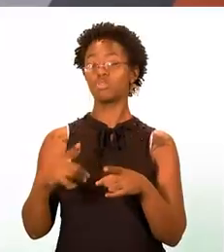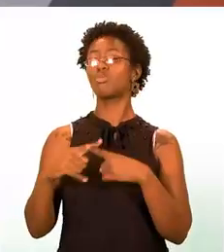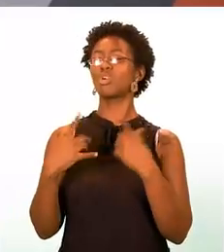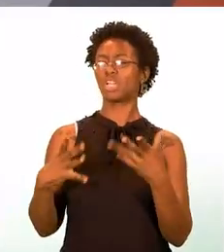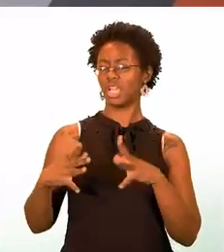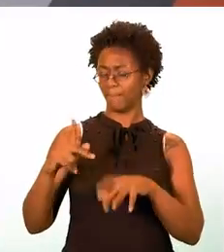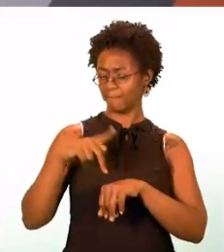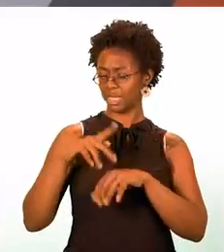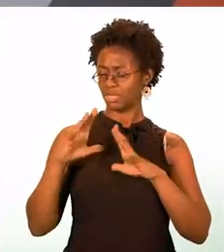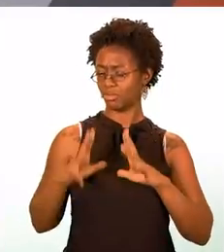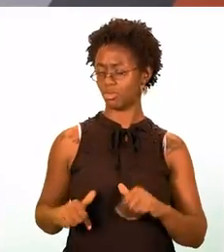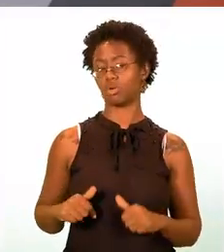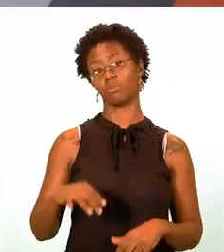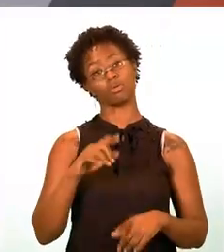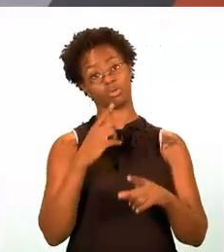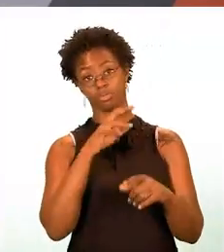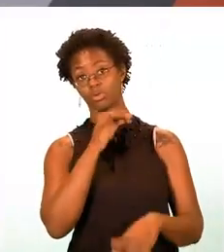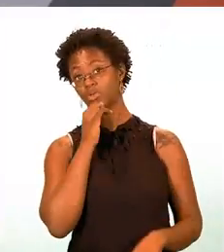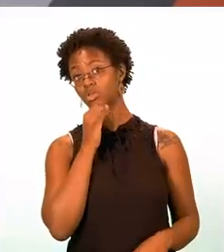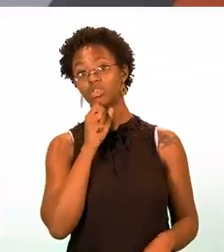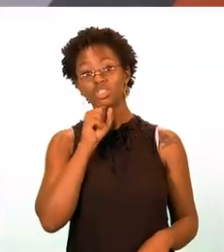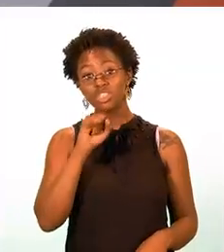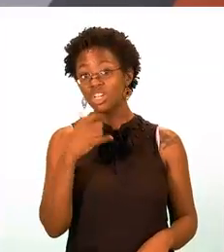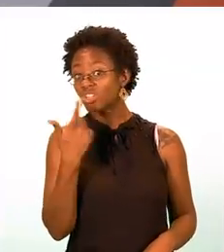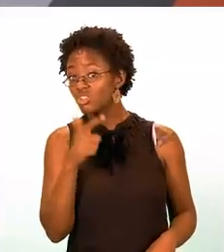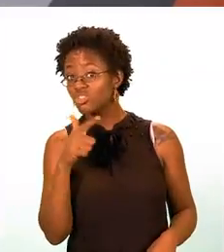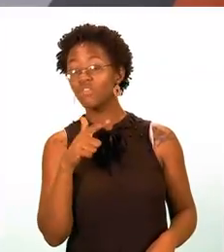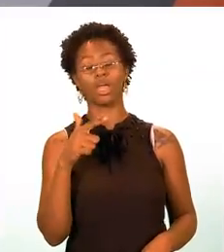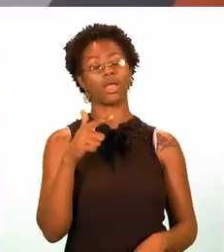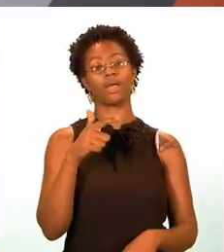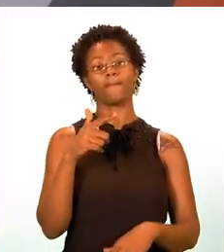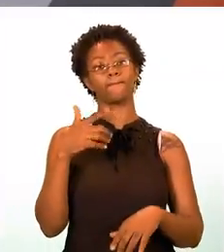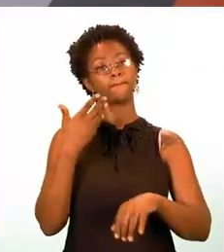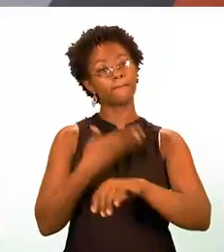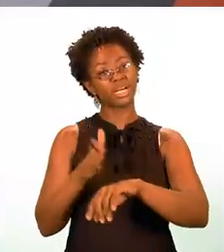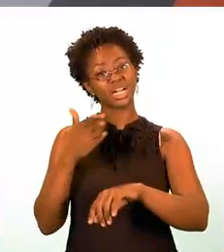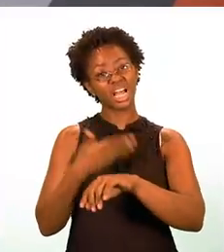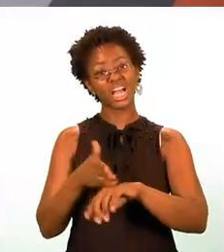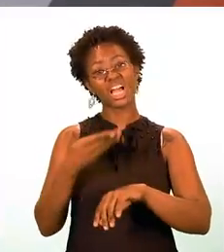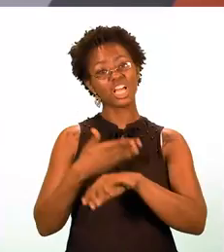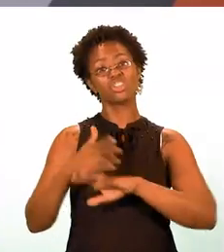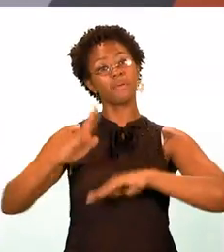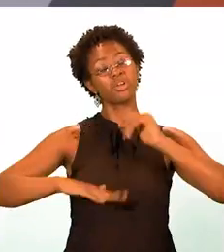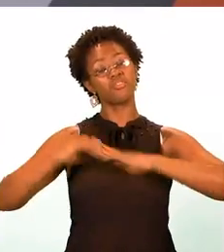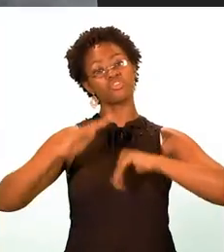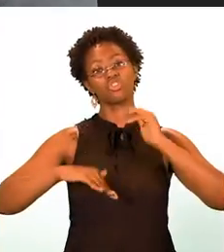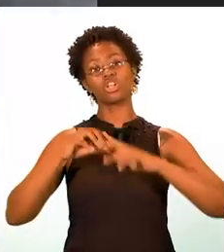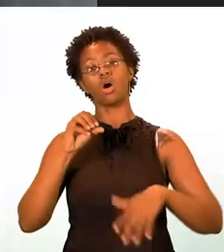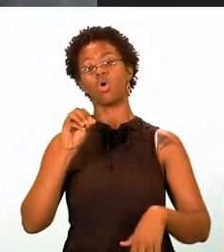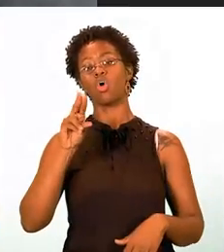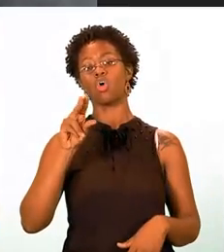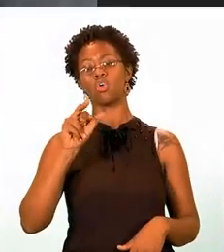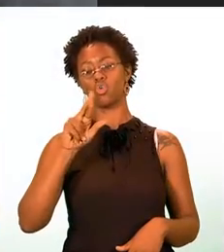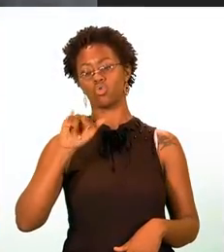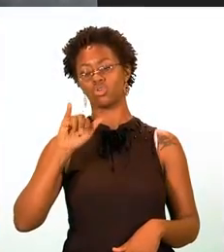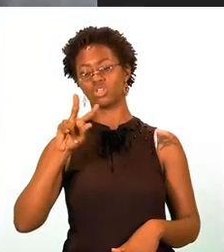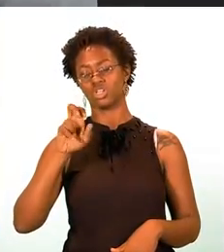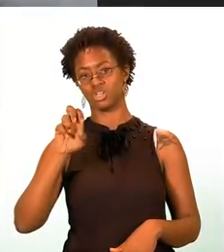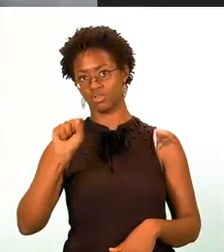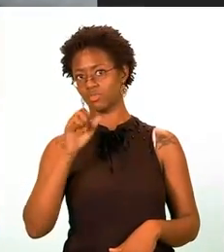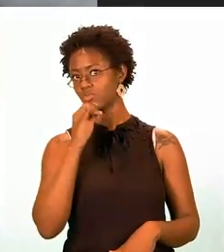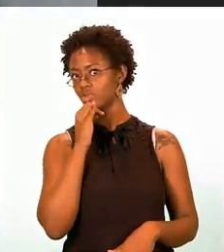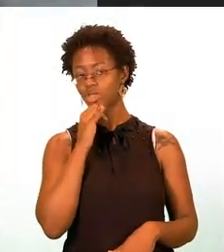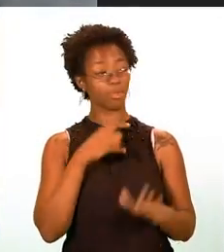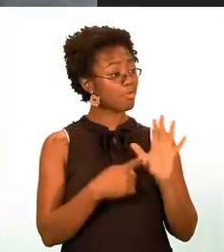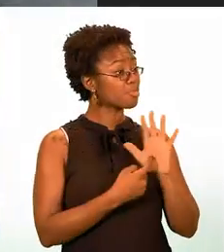pura? Que, inclusive, se você não for ourives e não tiver aquele olhinho que você tem, né? Aquele. Eu vou até te mostrar Ah, aqui,